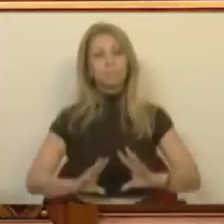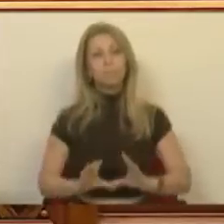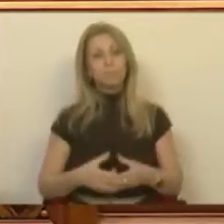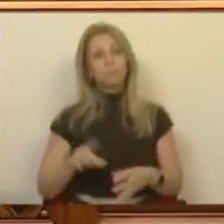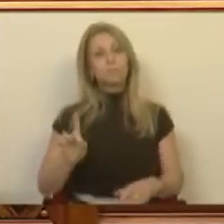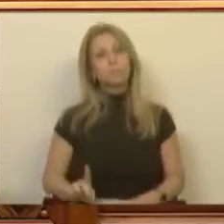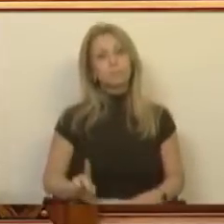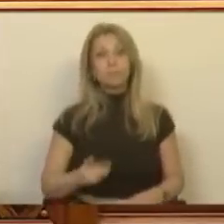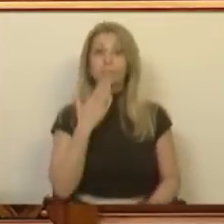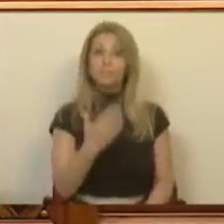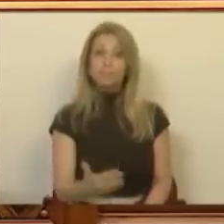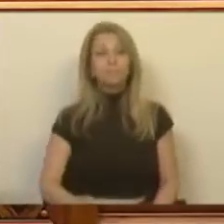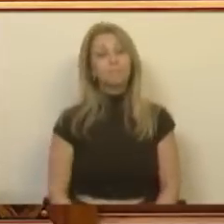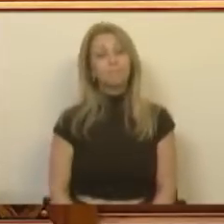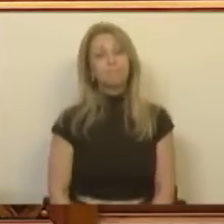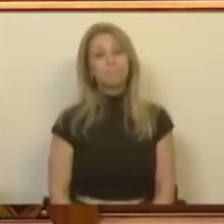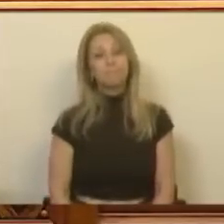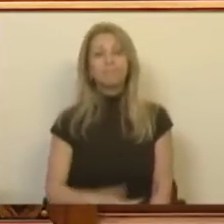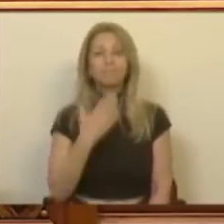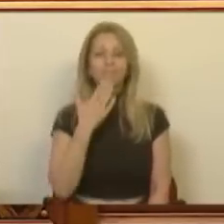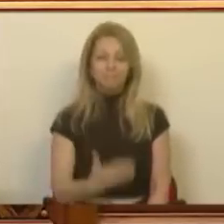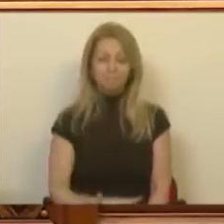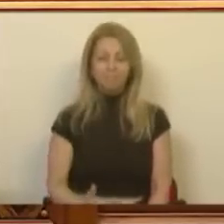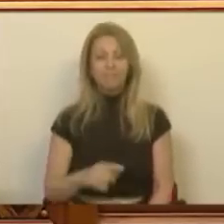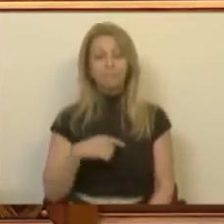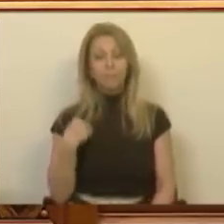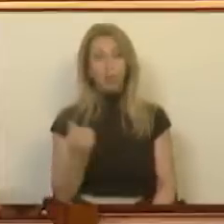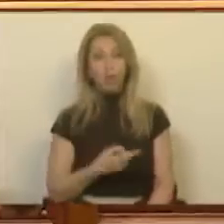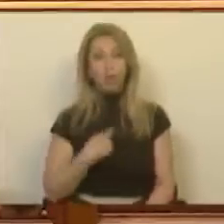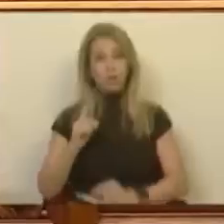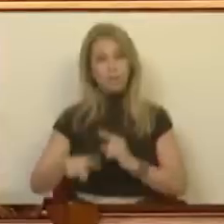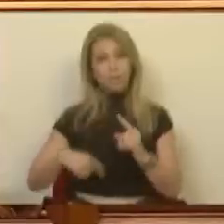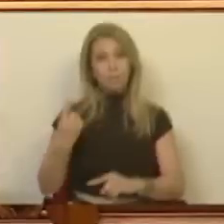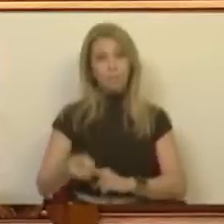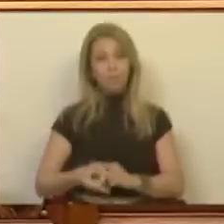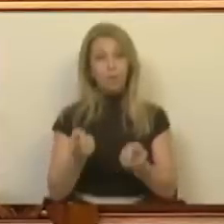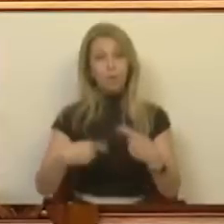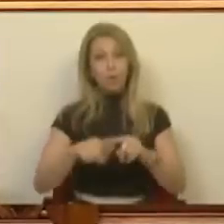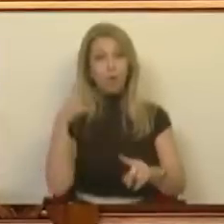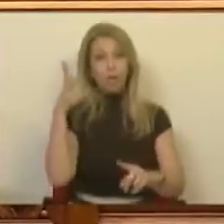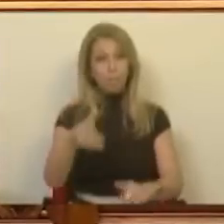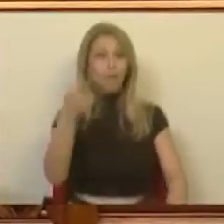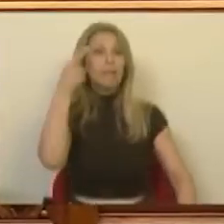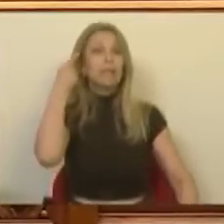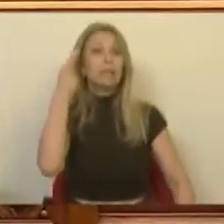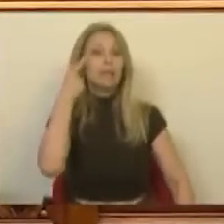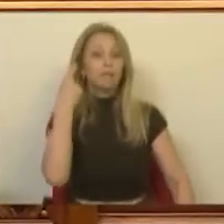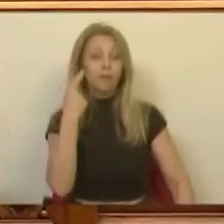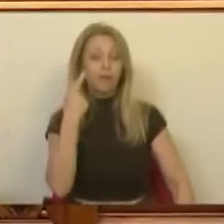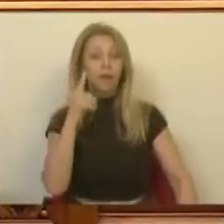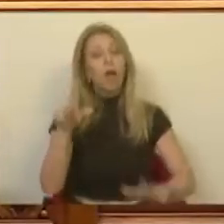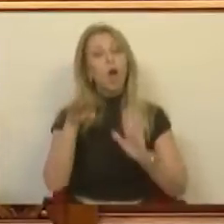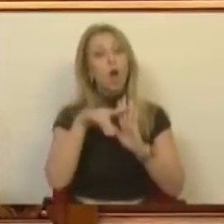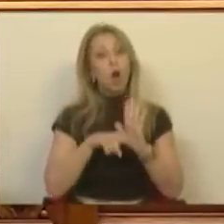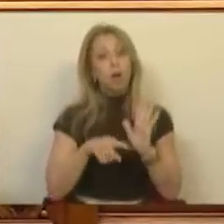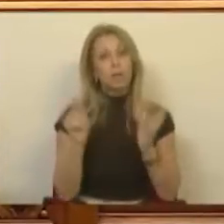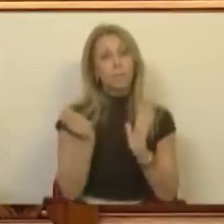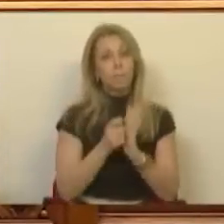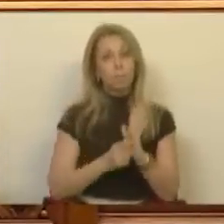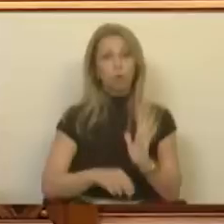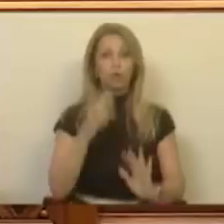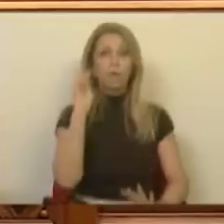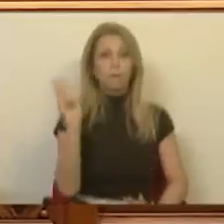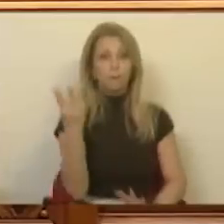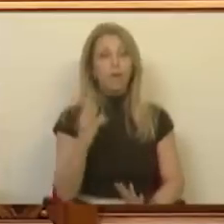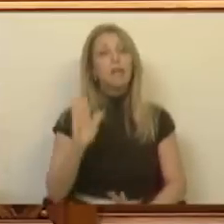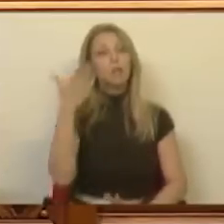comissão obrigada muito obrigado a nossa próxima reunião plenária amanhã quinta-feira ordem do dia consta três pontos o primeiro